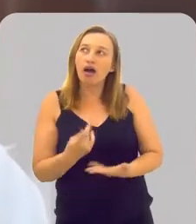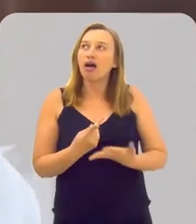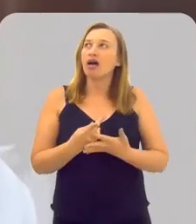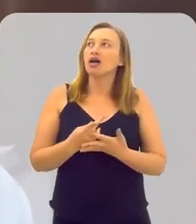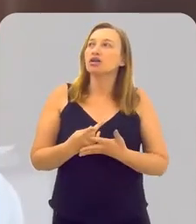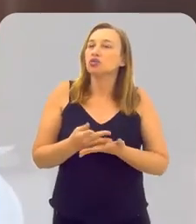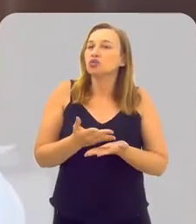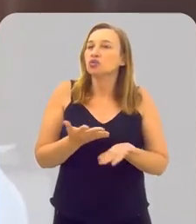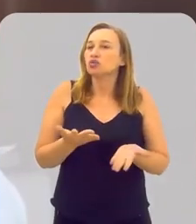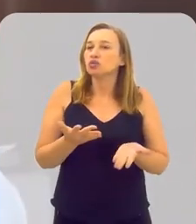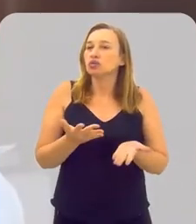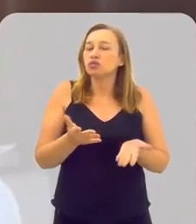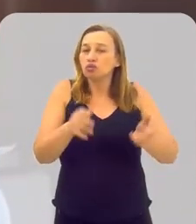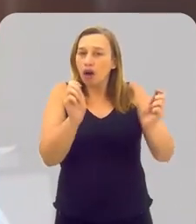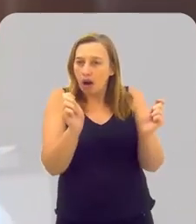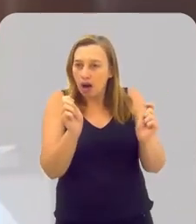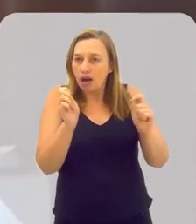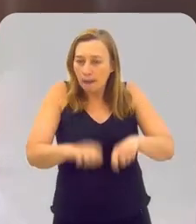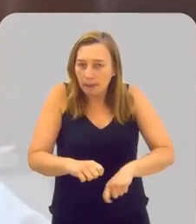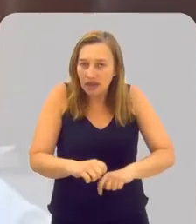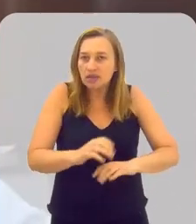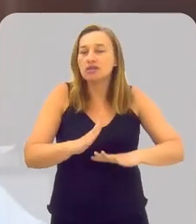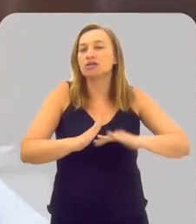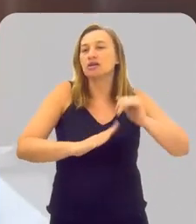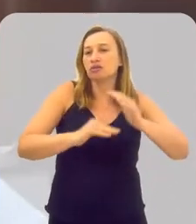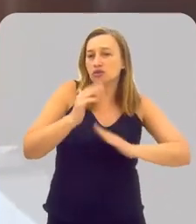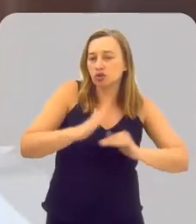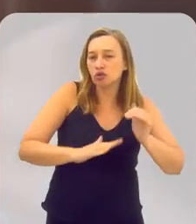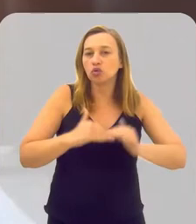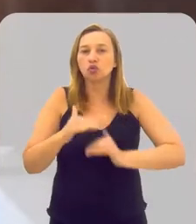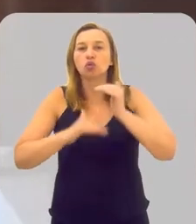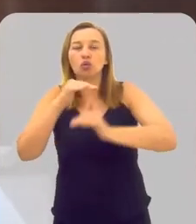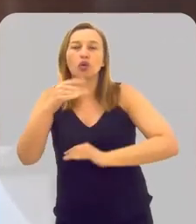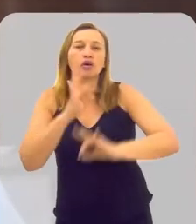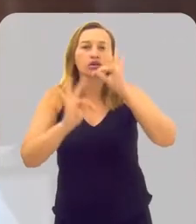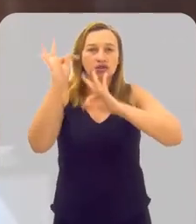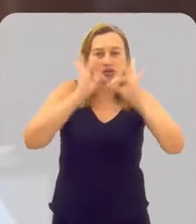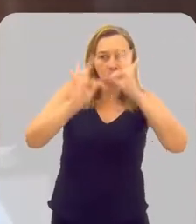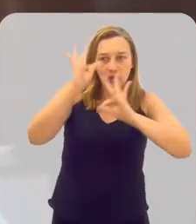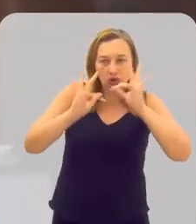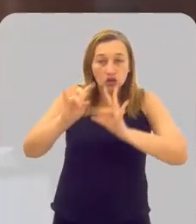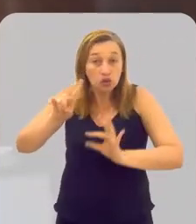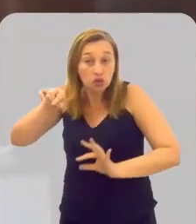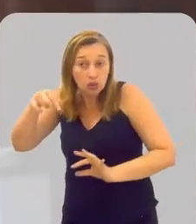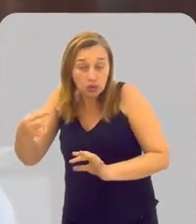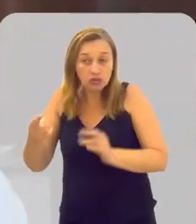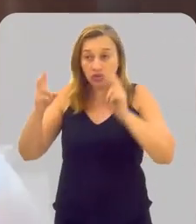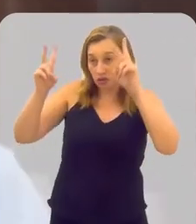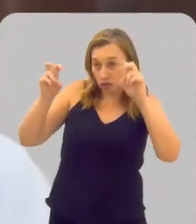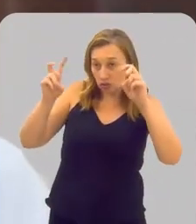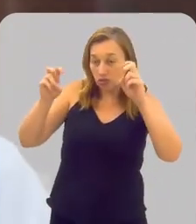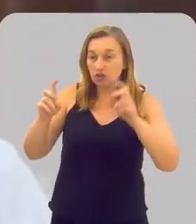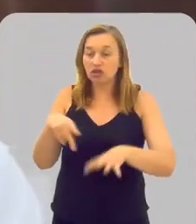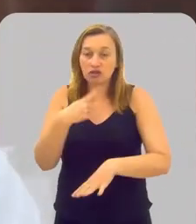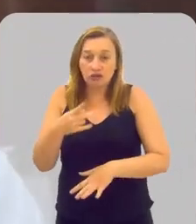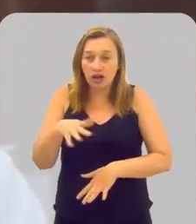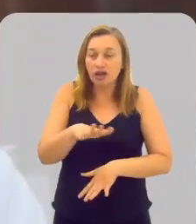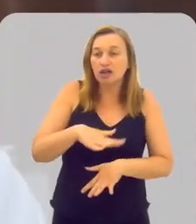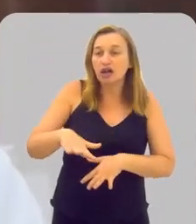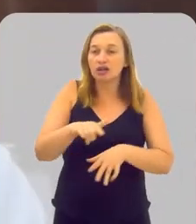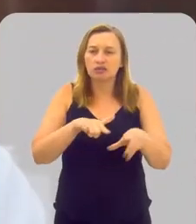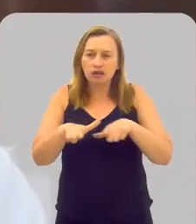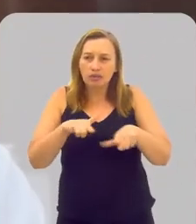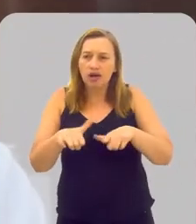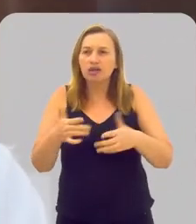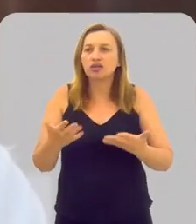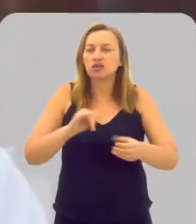transversal, né, que ele vai falar, né, desde da capacitação, desenvolvimento tecnológico, demanda de bens e serviços, né? A gente trata como um